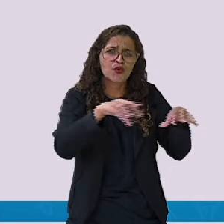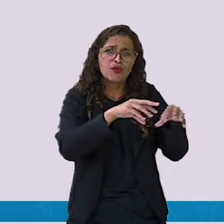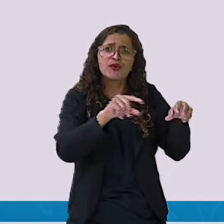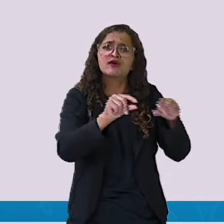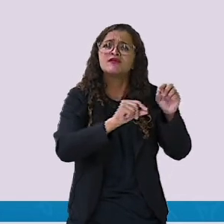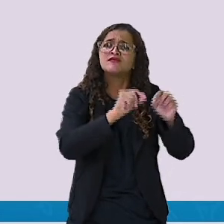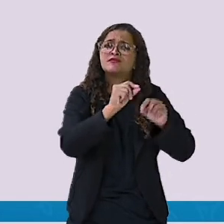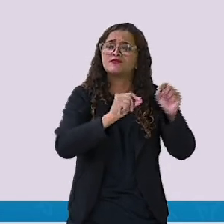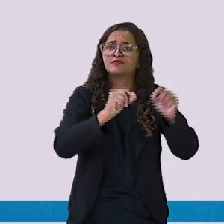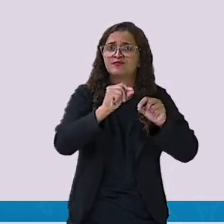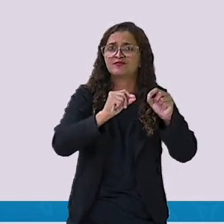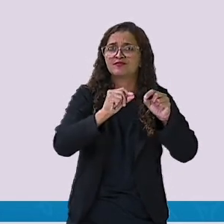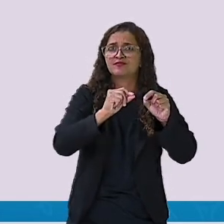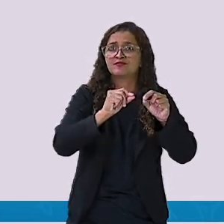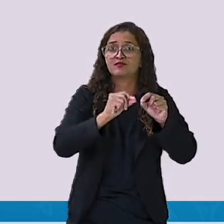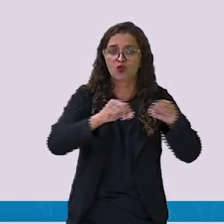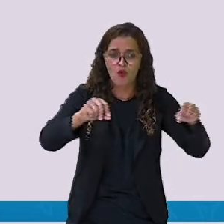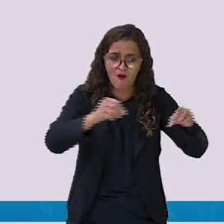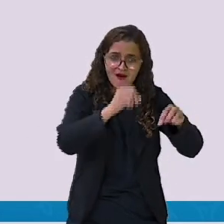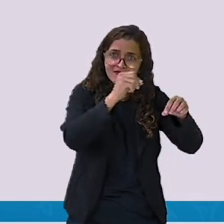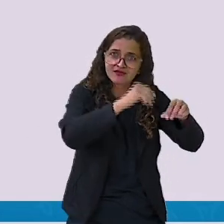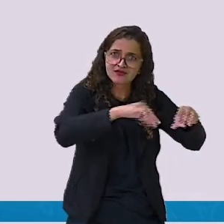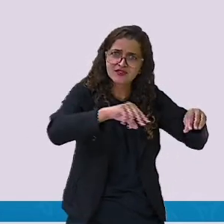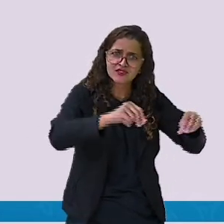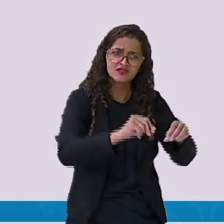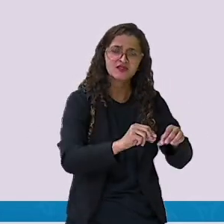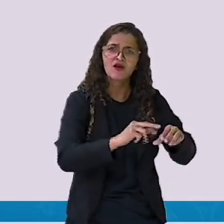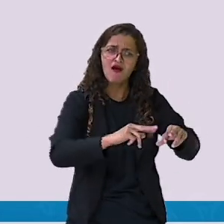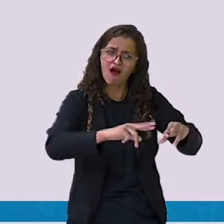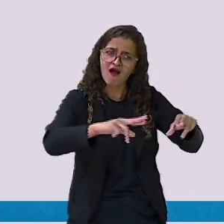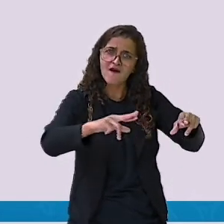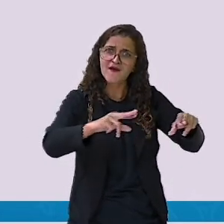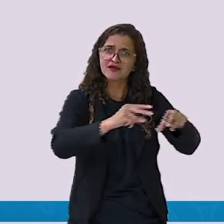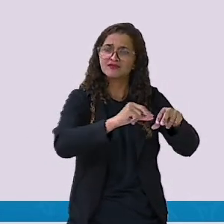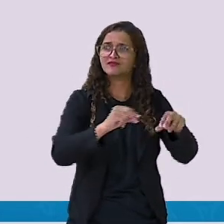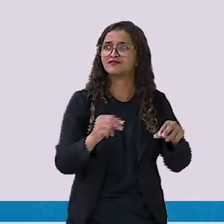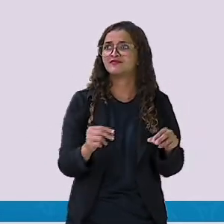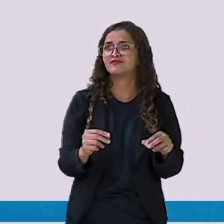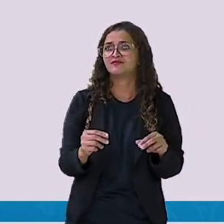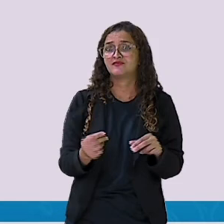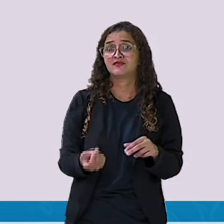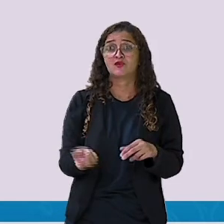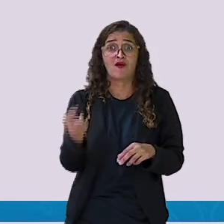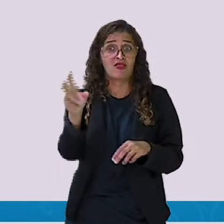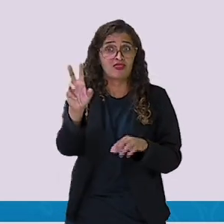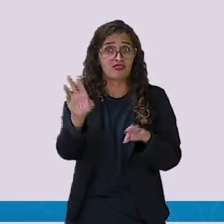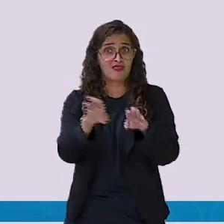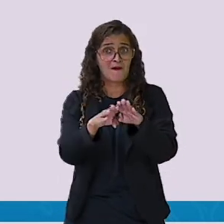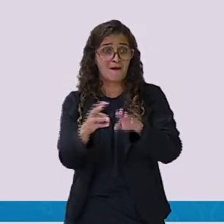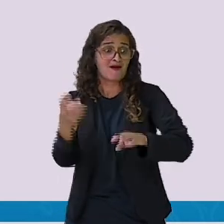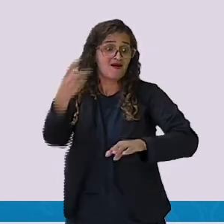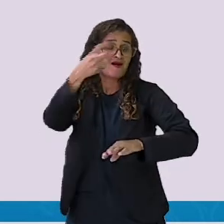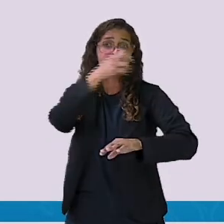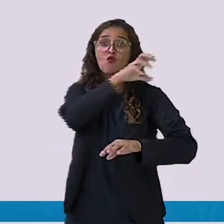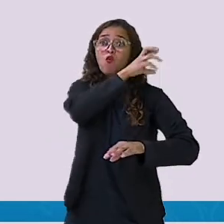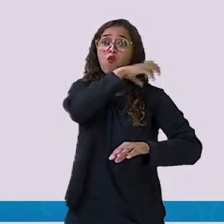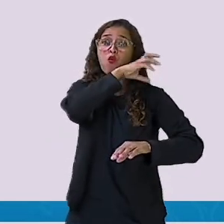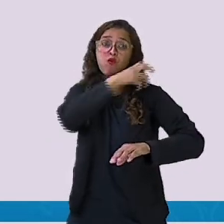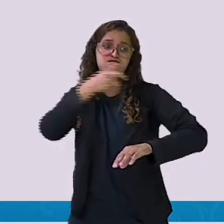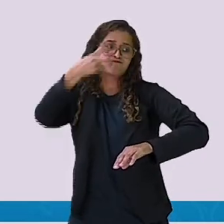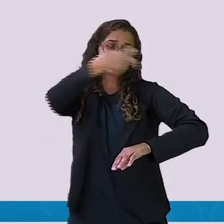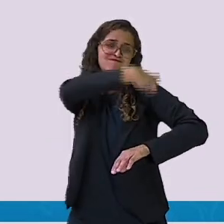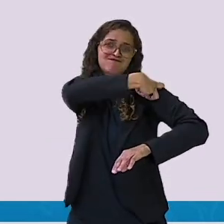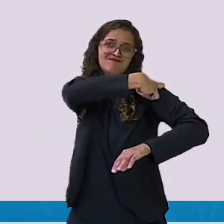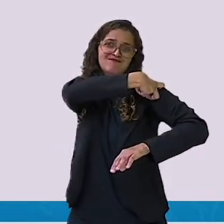usa o quê? Adubos, né? Diferentes. Ela utiliza também a vacina para os animais. Então, vou colocar aqui